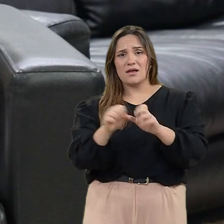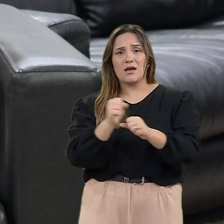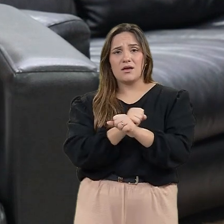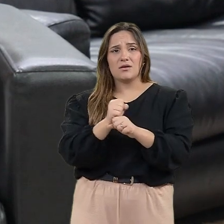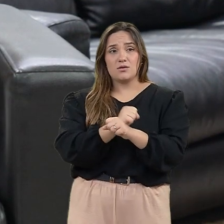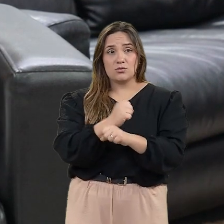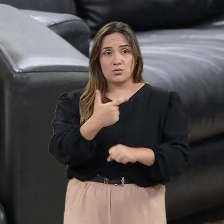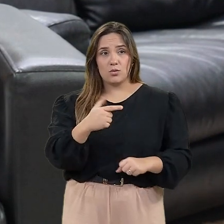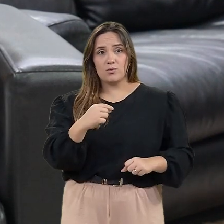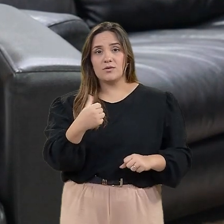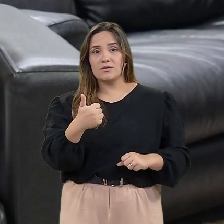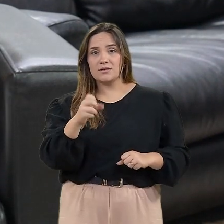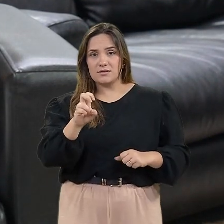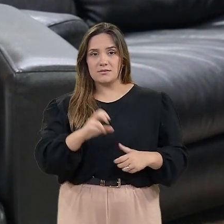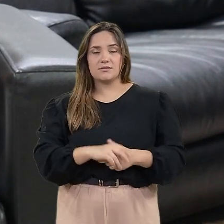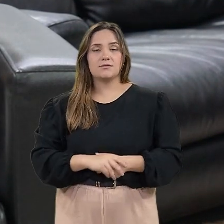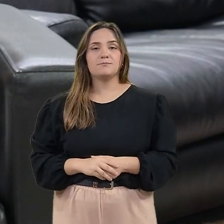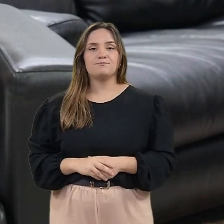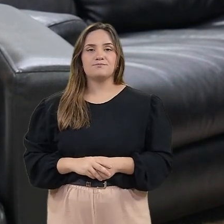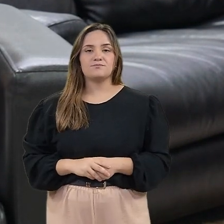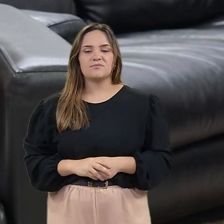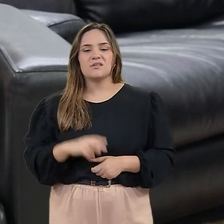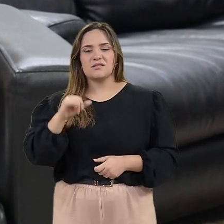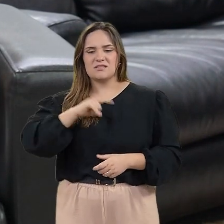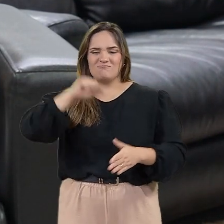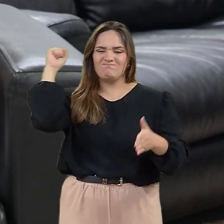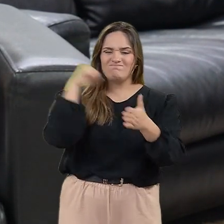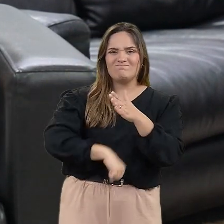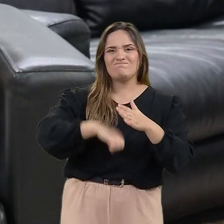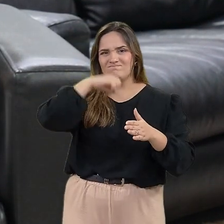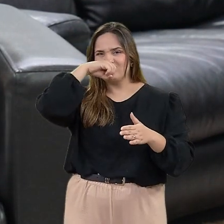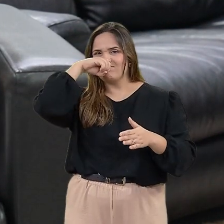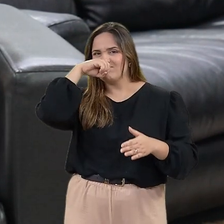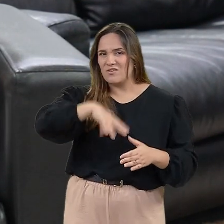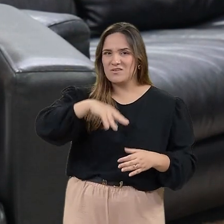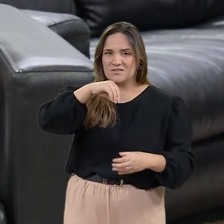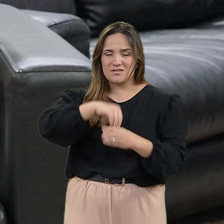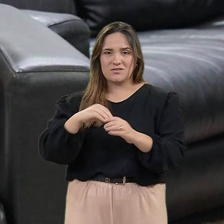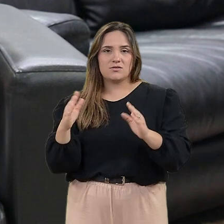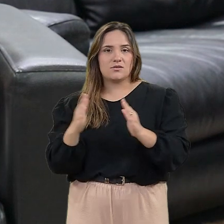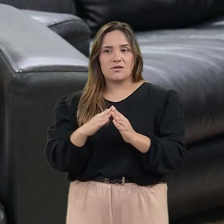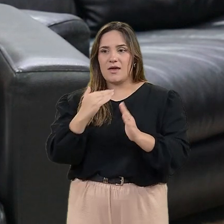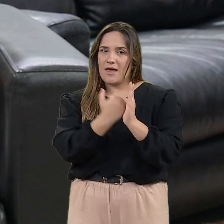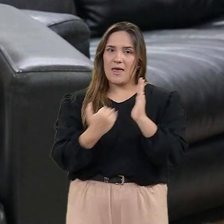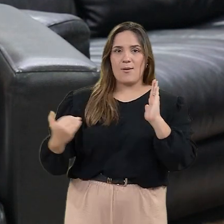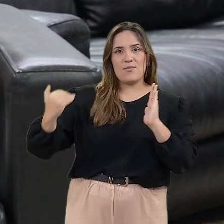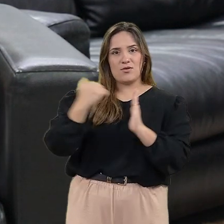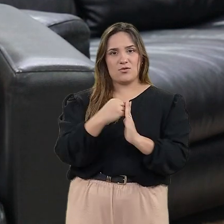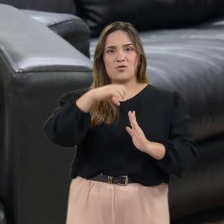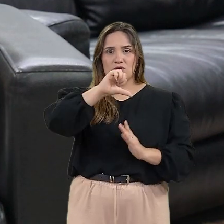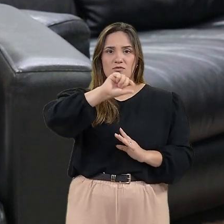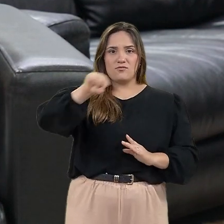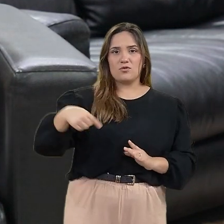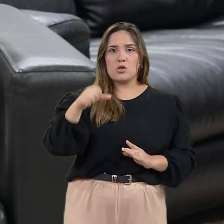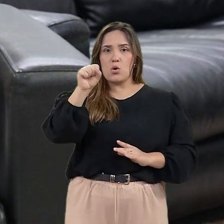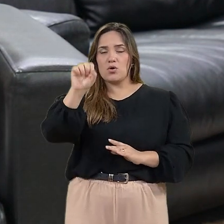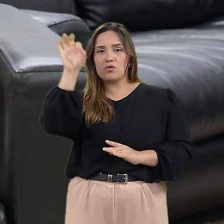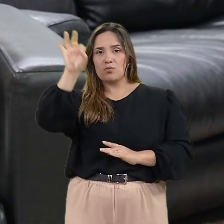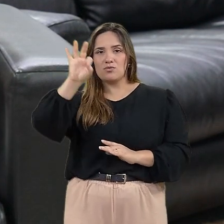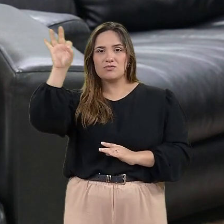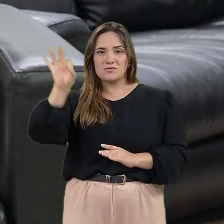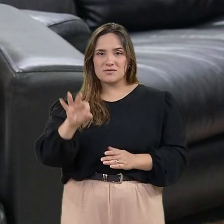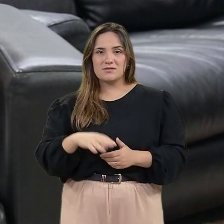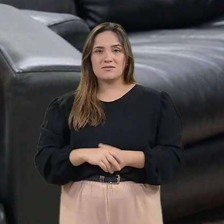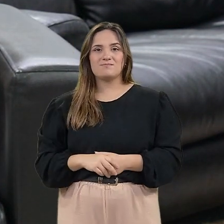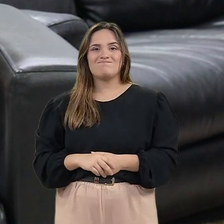2015. E as agressões decorrentes de violência doméstica tiveram aumento de 9,8%,